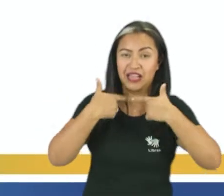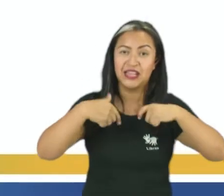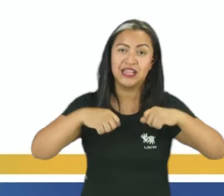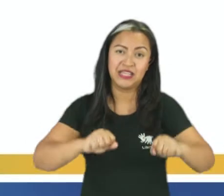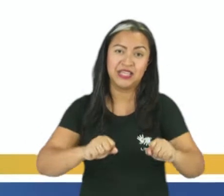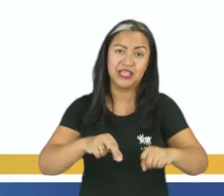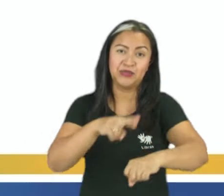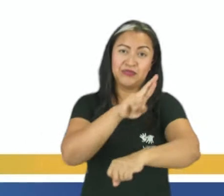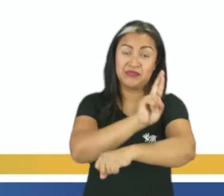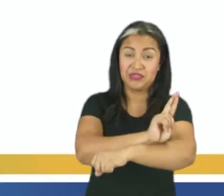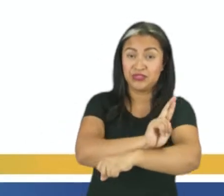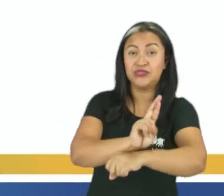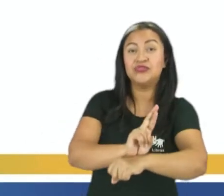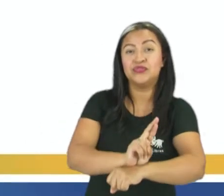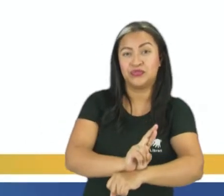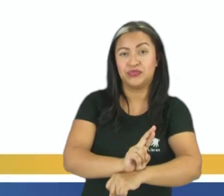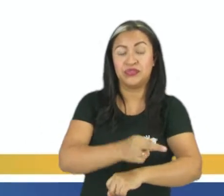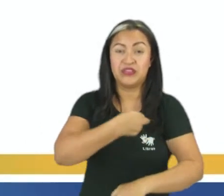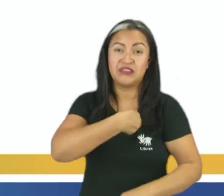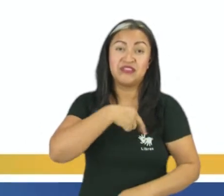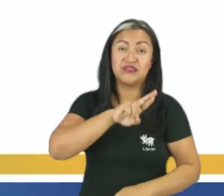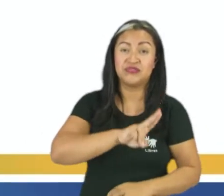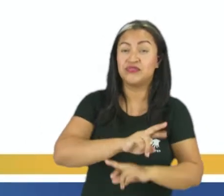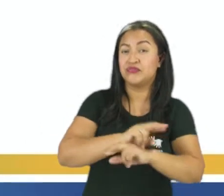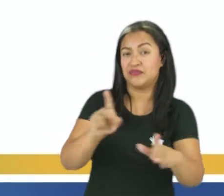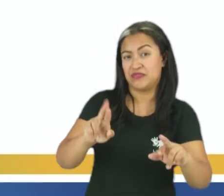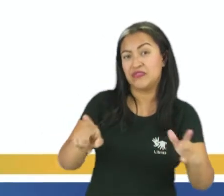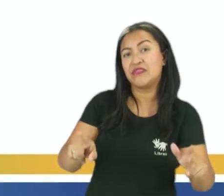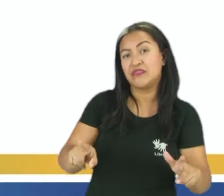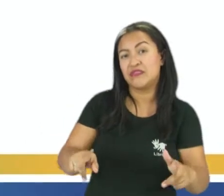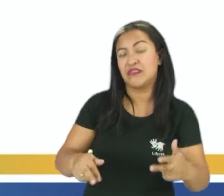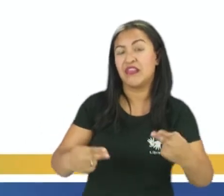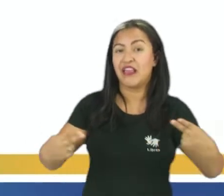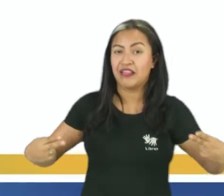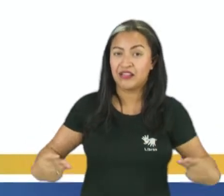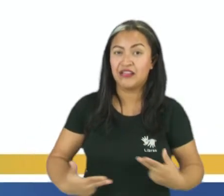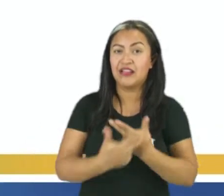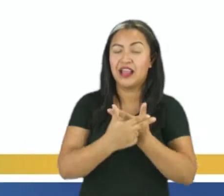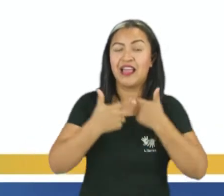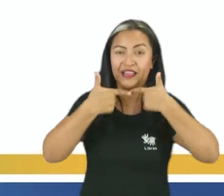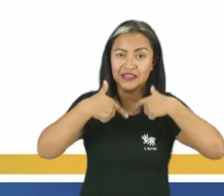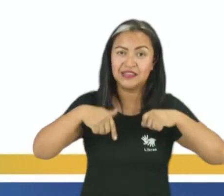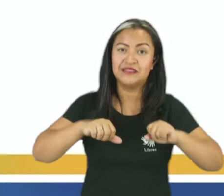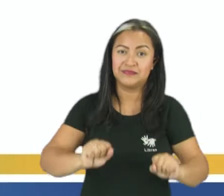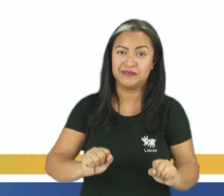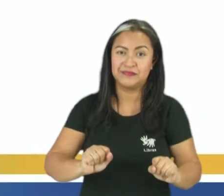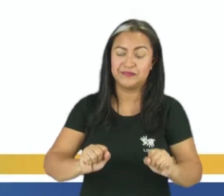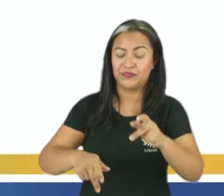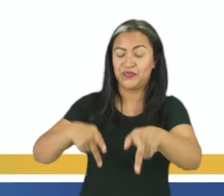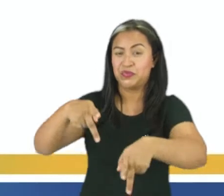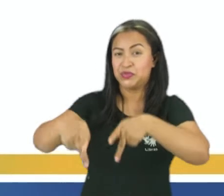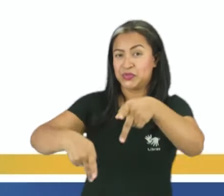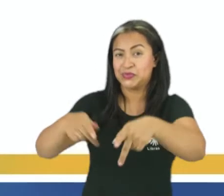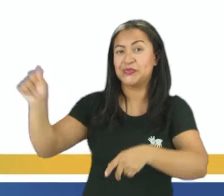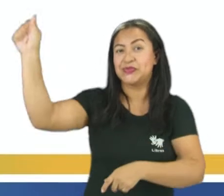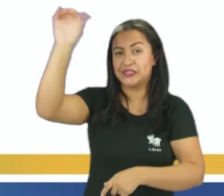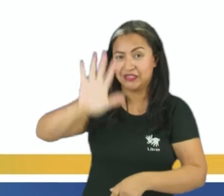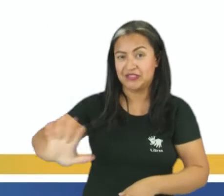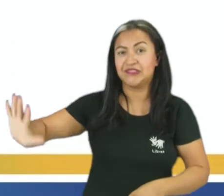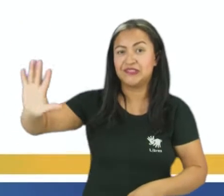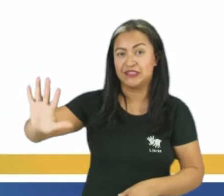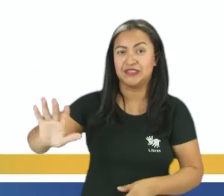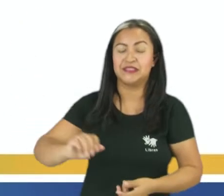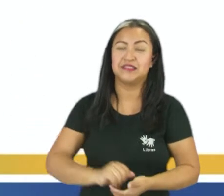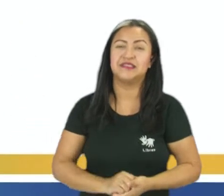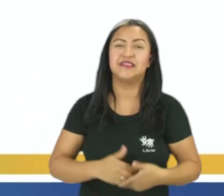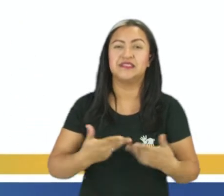sobre essa diversidade, né, de etnias, de línguas, né, dos povos africanos, né, e aí